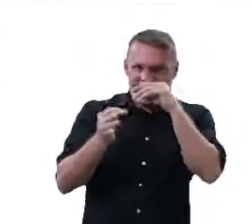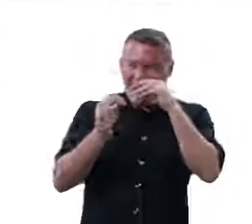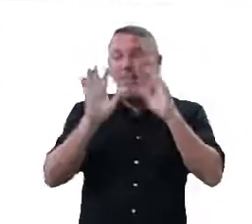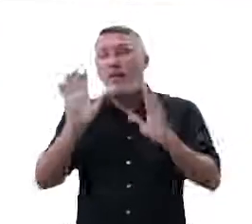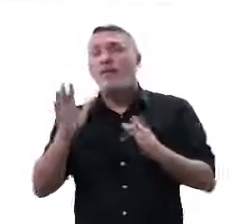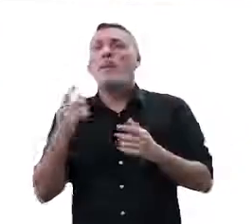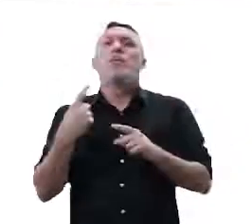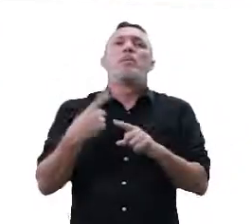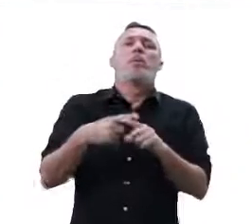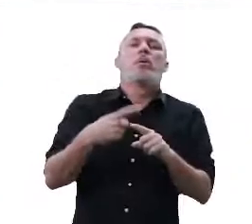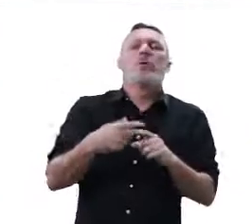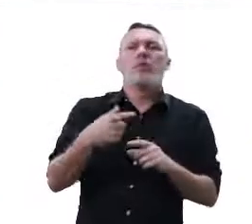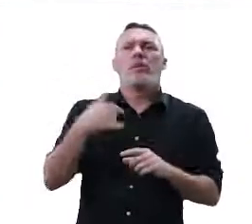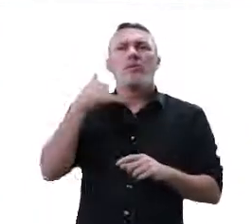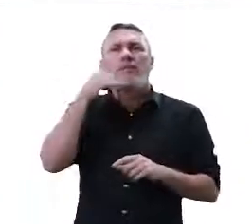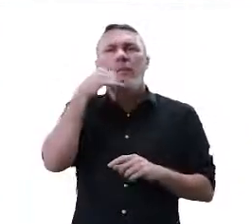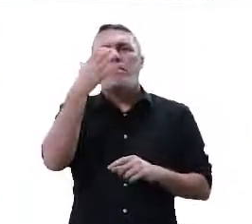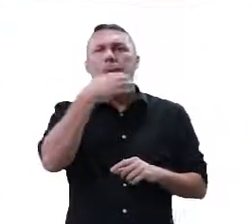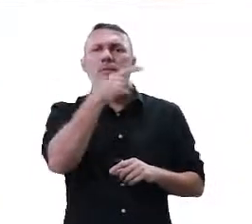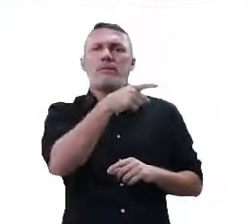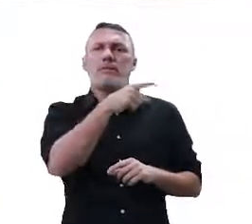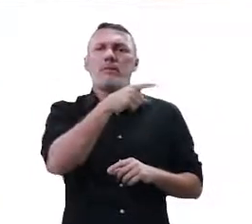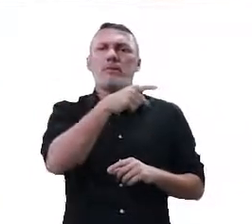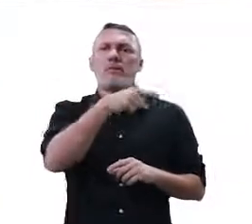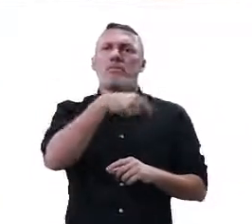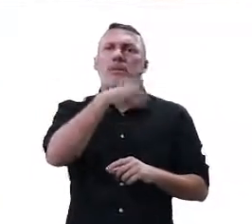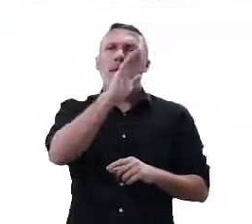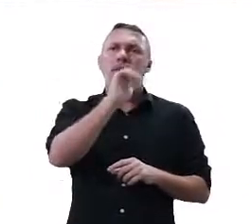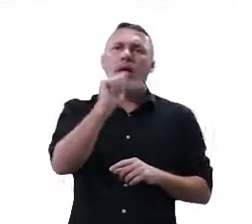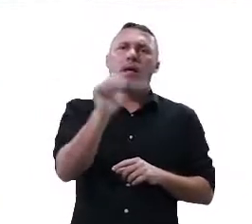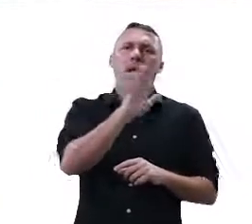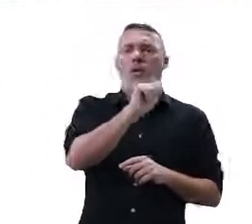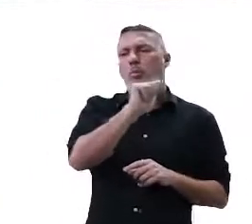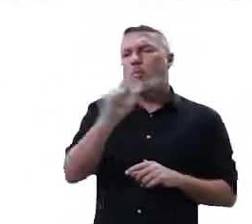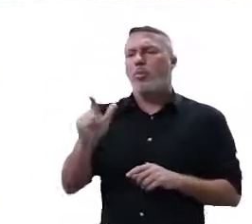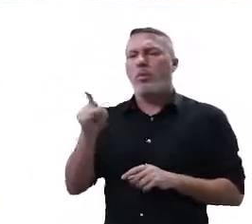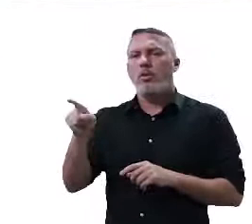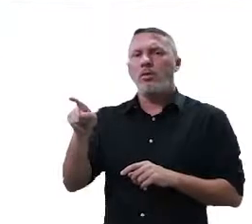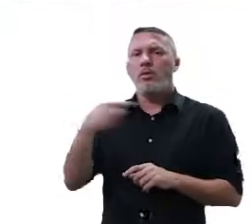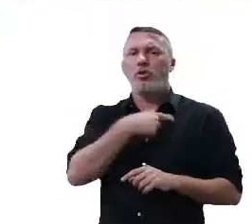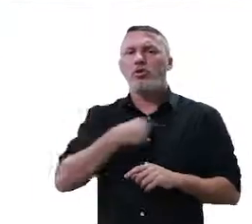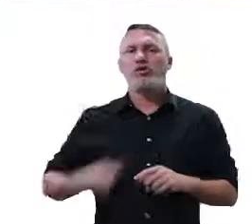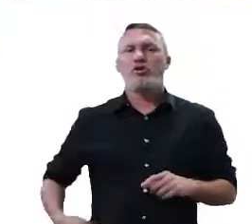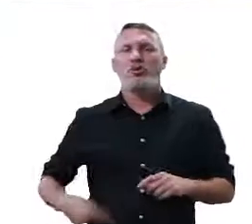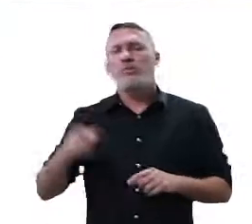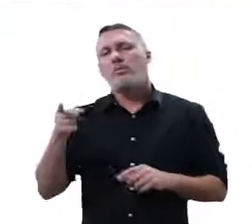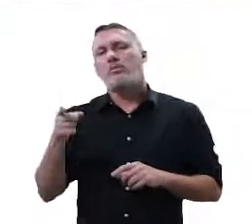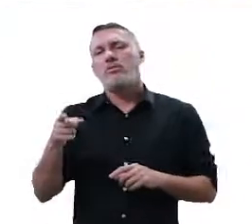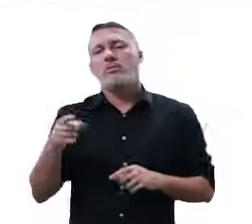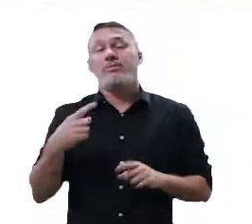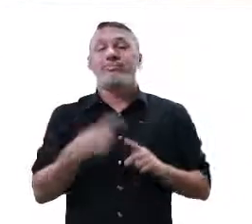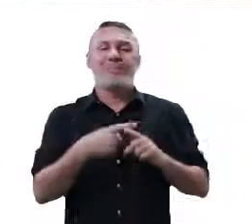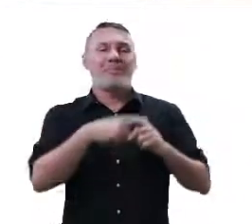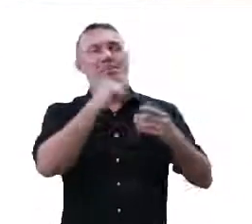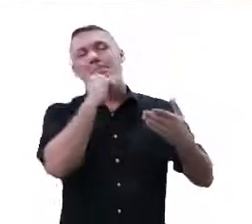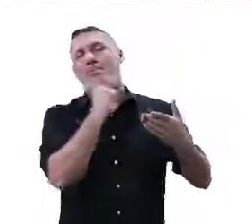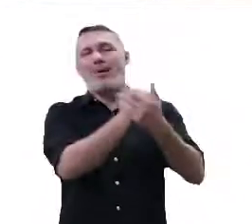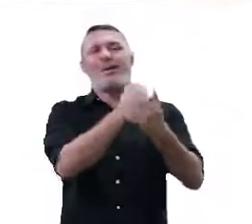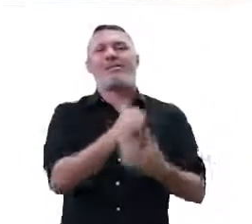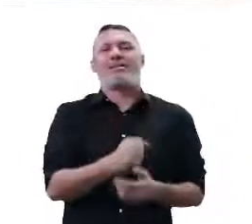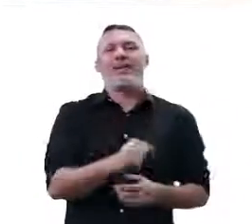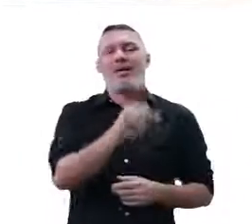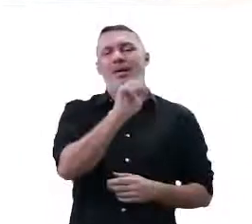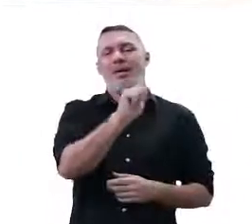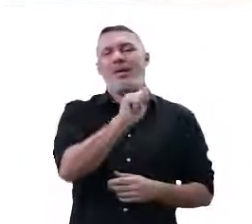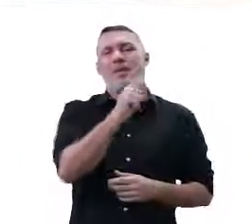aparelhos. Mas por que o telefone da Apple é mais caro do que o da Huawei? Por uma razão muito simples. Apple é a